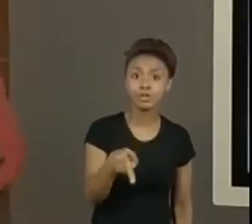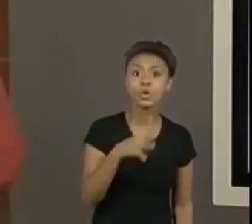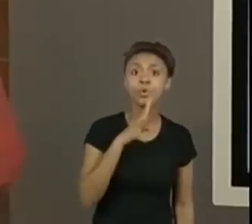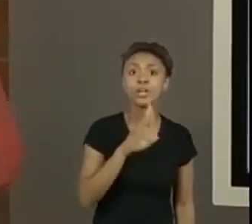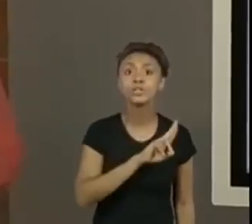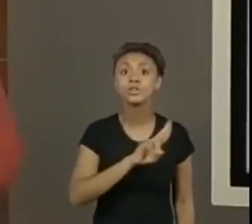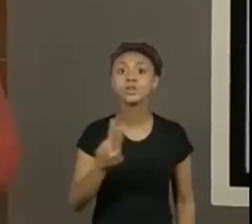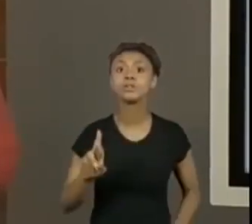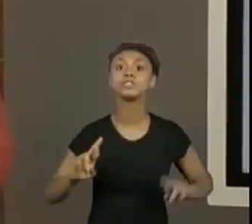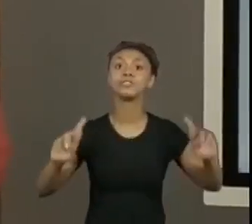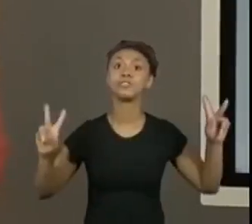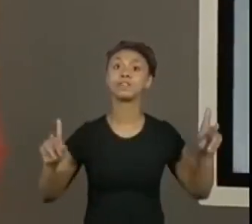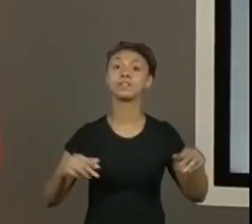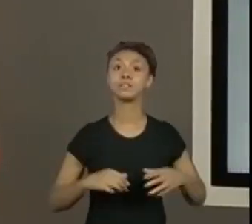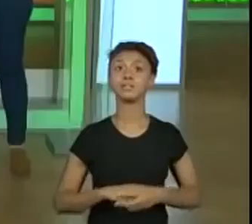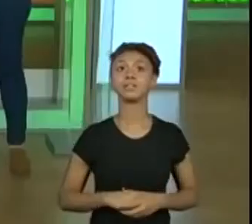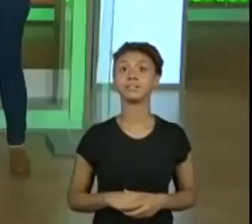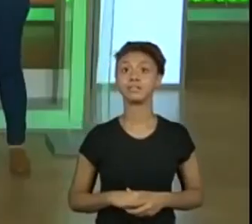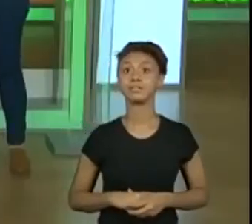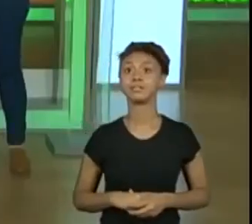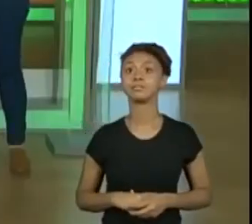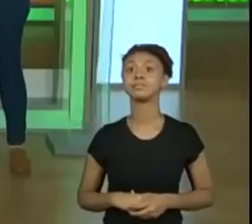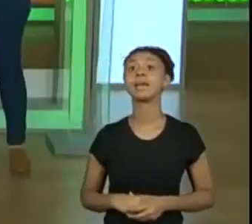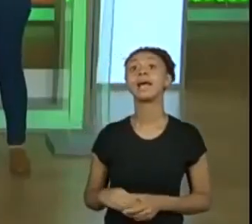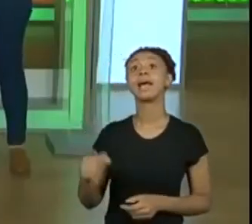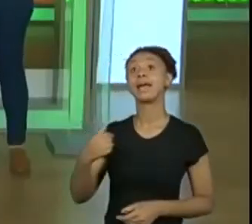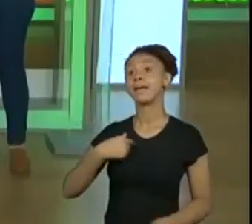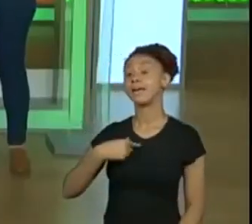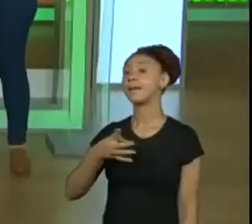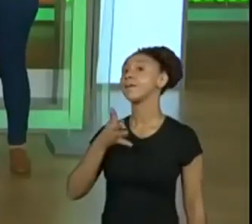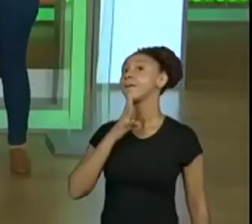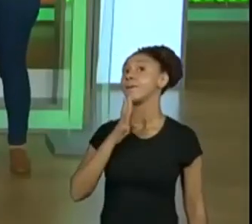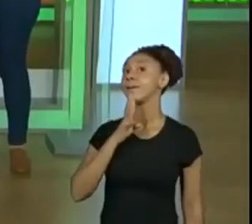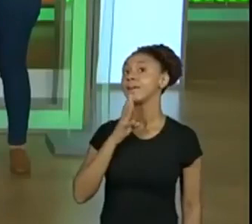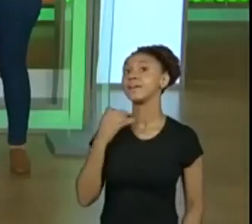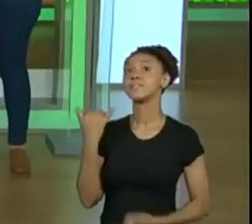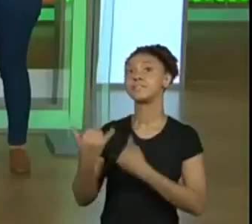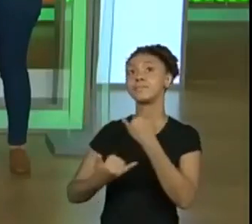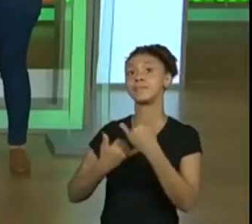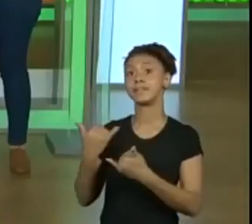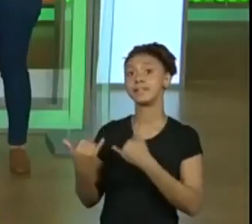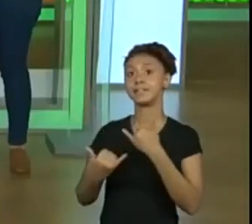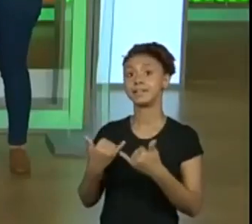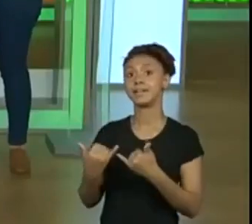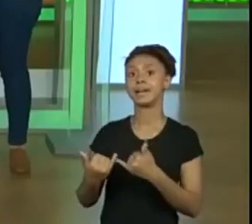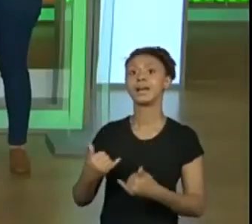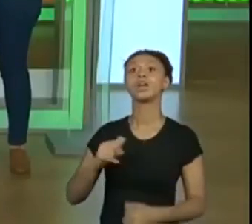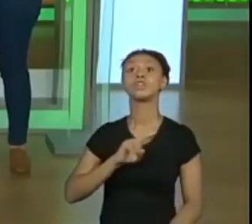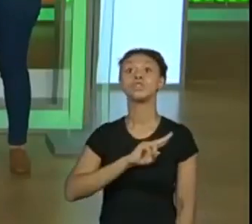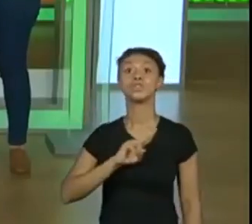outro nome? Ó, eu conheço essa brincadeira tradicional como carimbada.